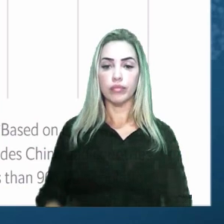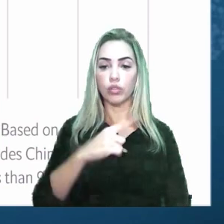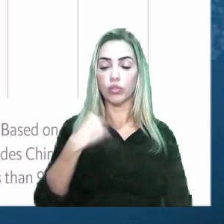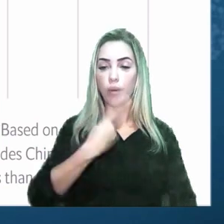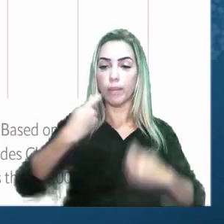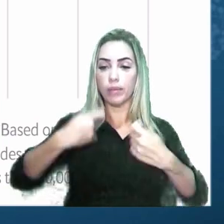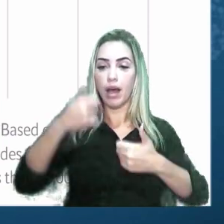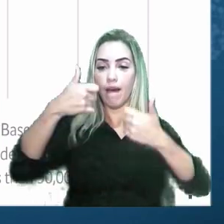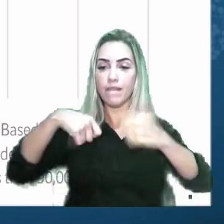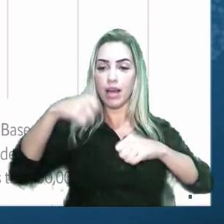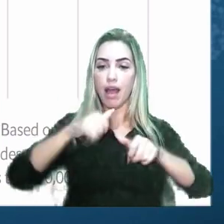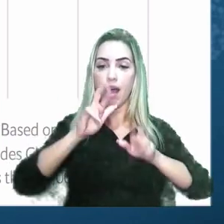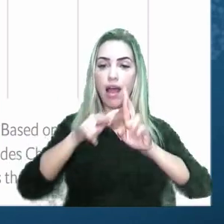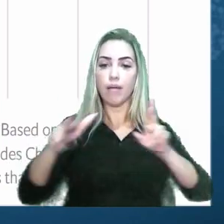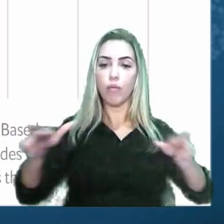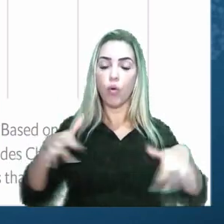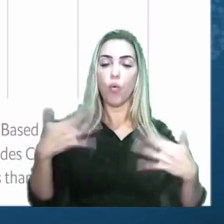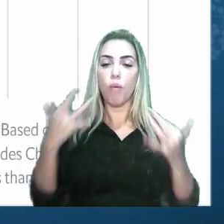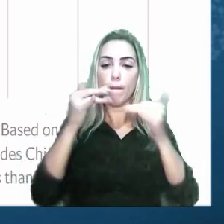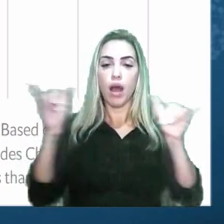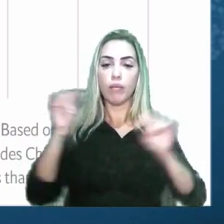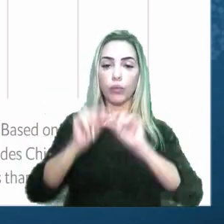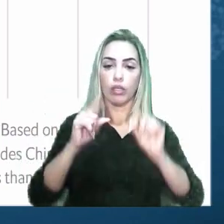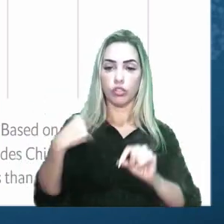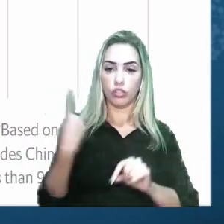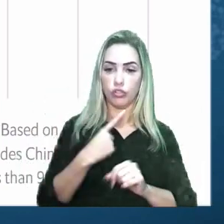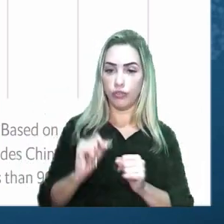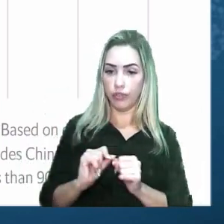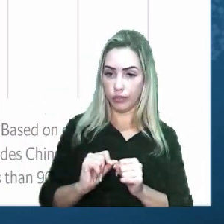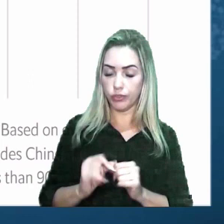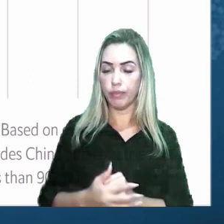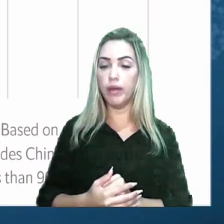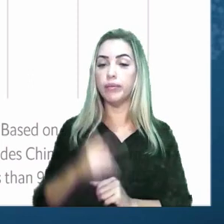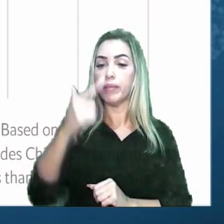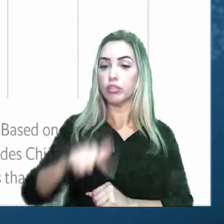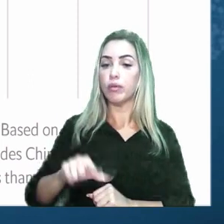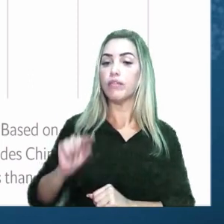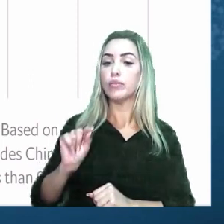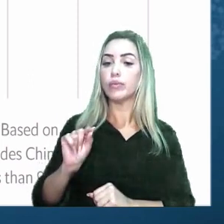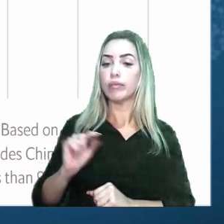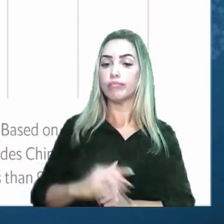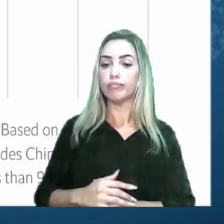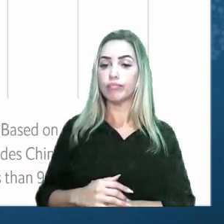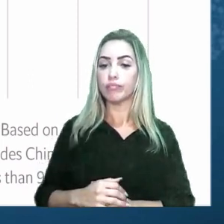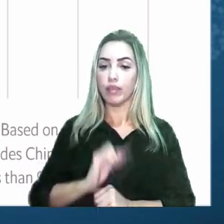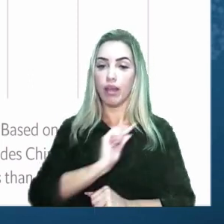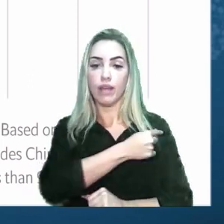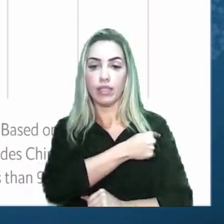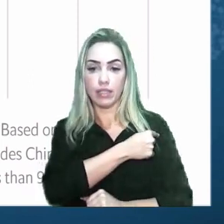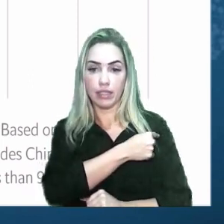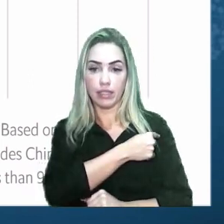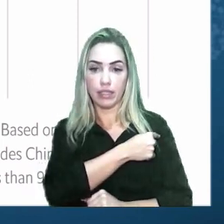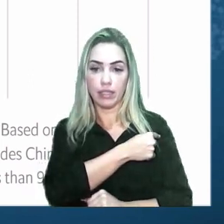resposta, o impacto de tudo que fizemos. E, mais uma vez, as vacinas em que aqui